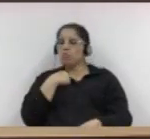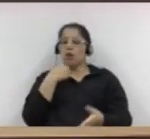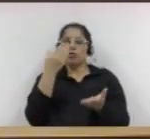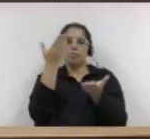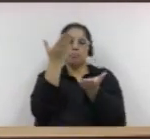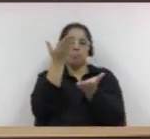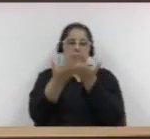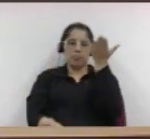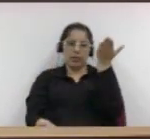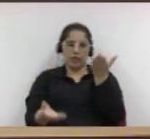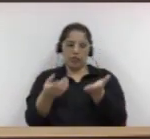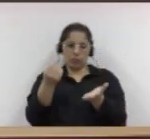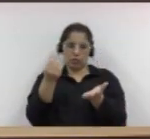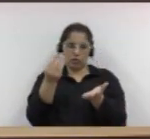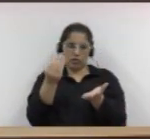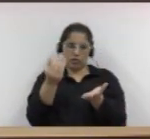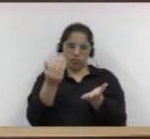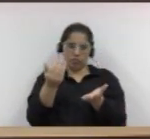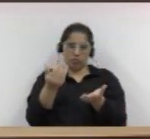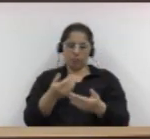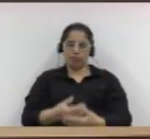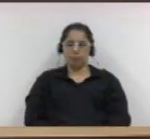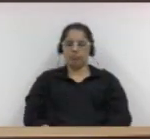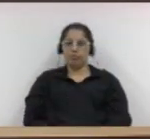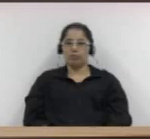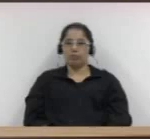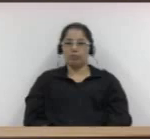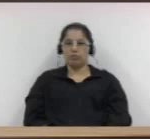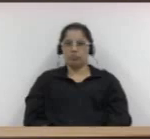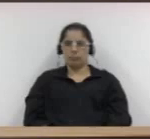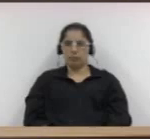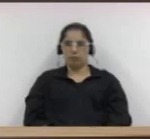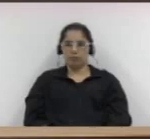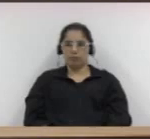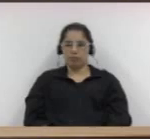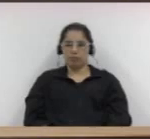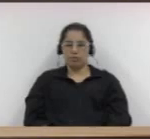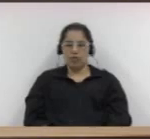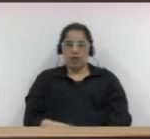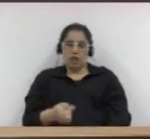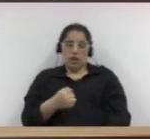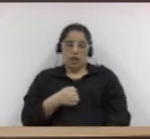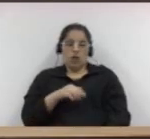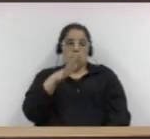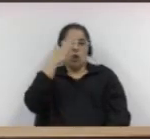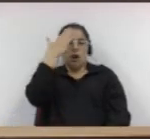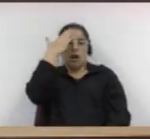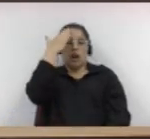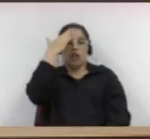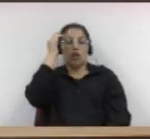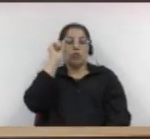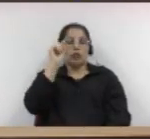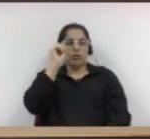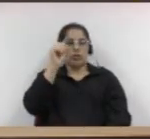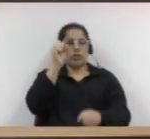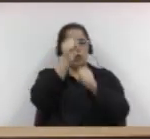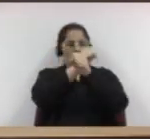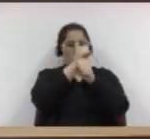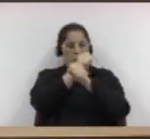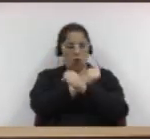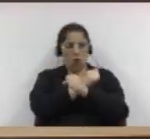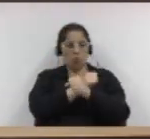lá na área rural, assim como, só no meu entendimento, pelo fato da obra ser da